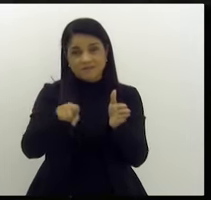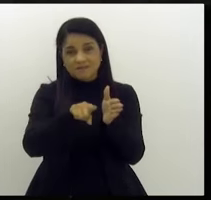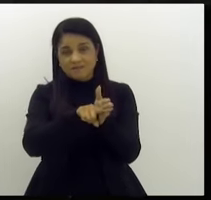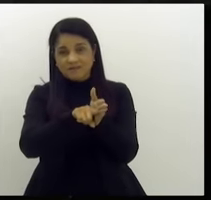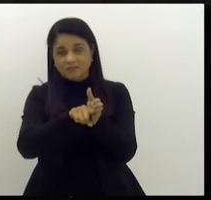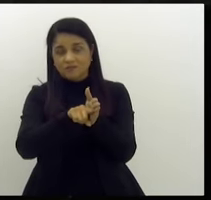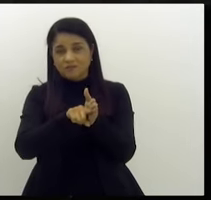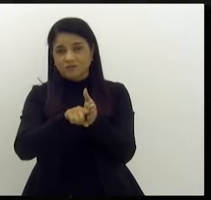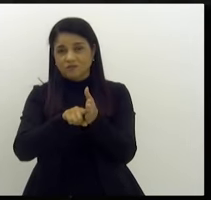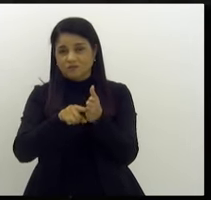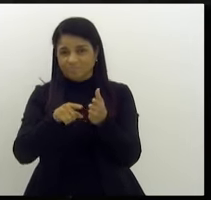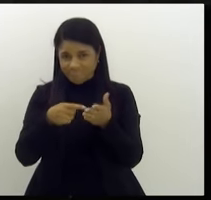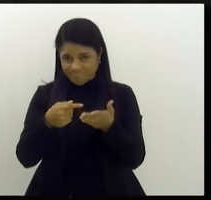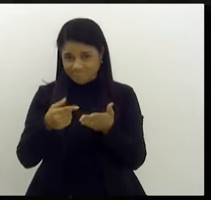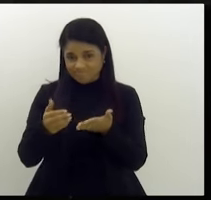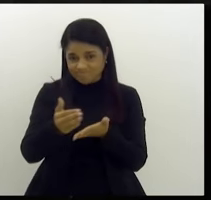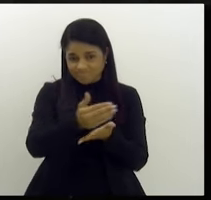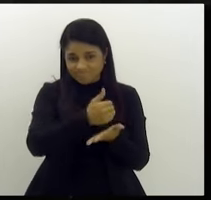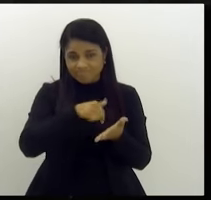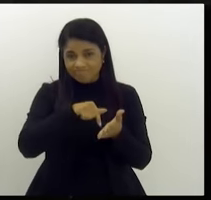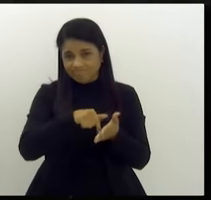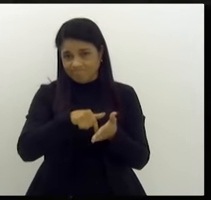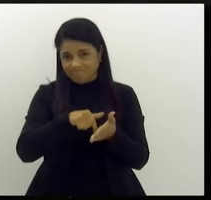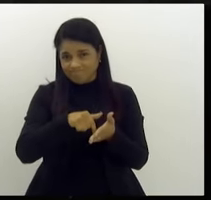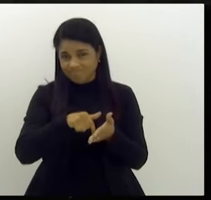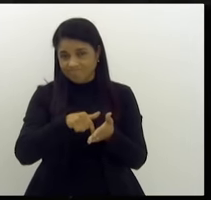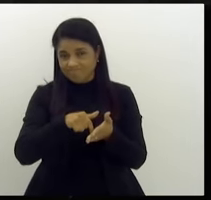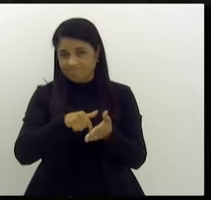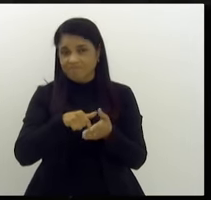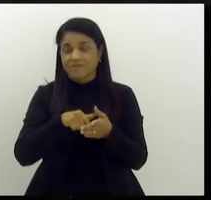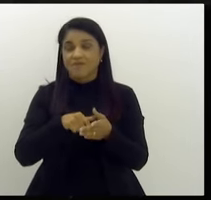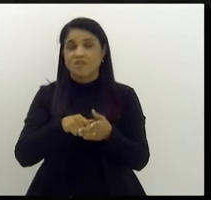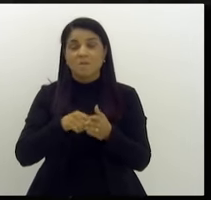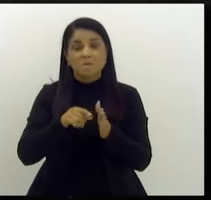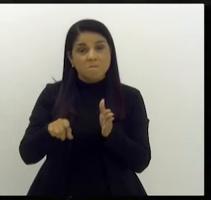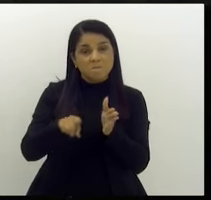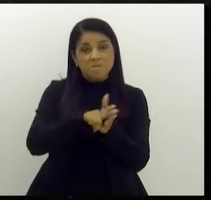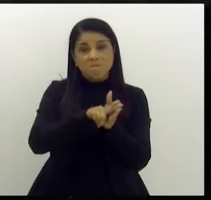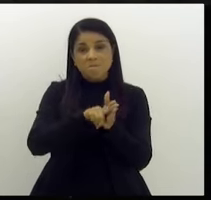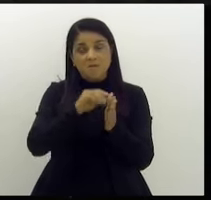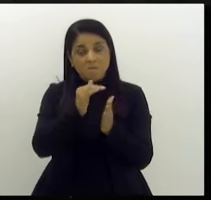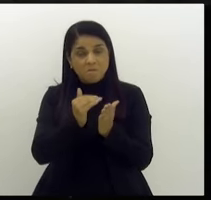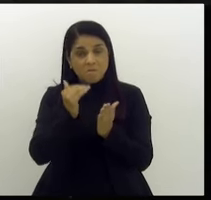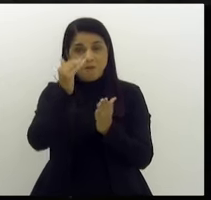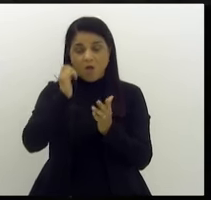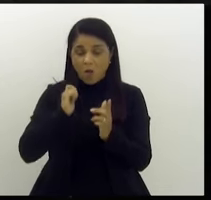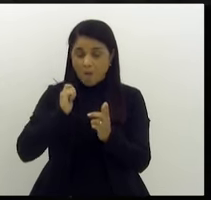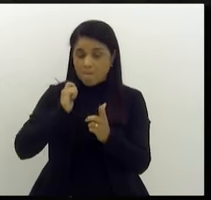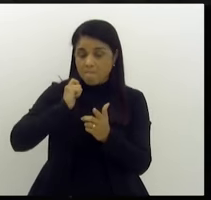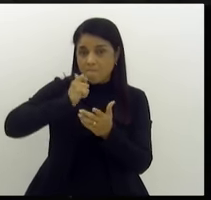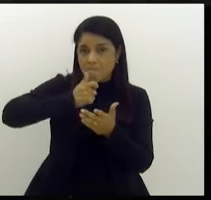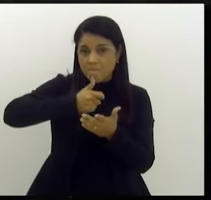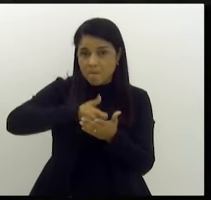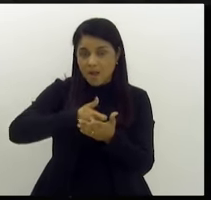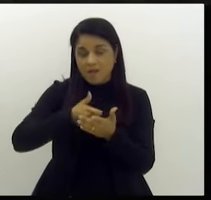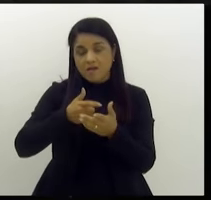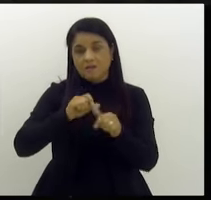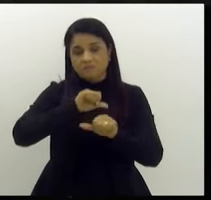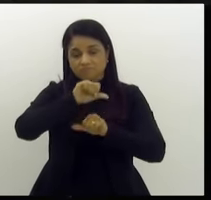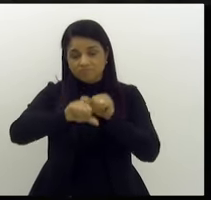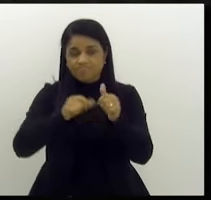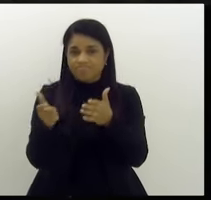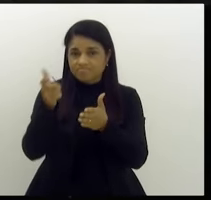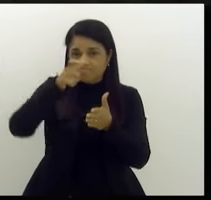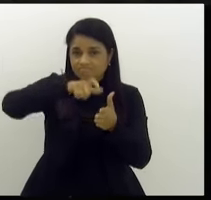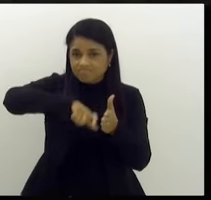do ano que vem um estado que ano que vem pagará uma parcela maior do regime de recuperação fiscal não